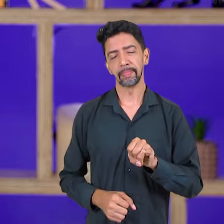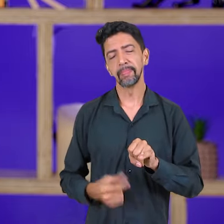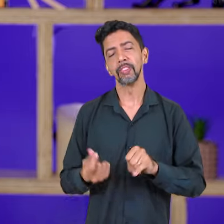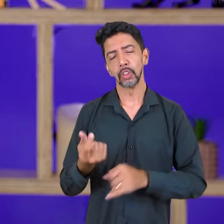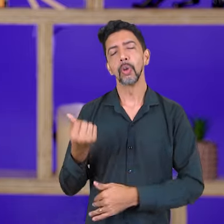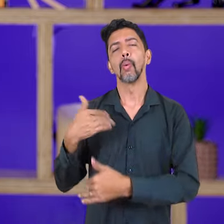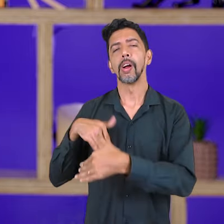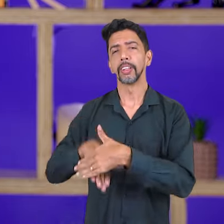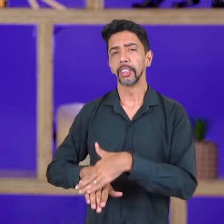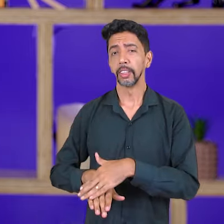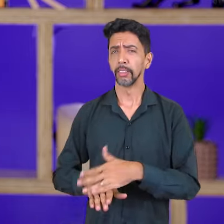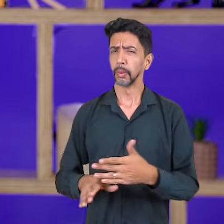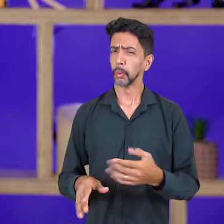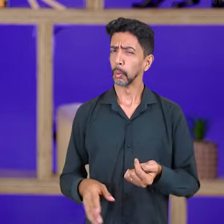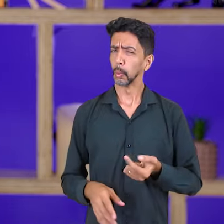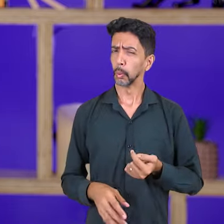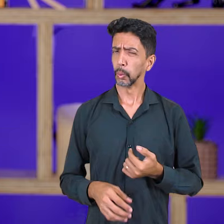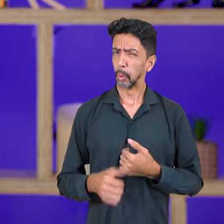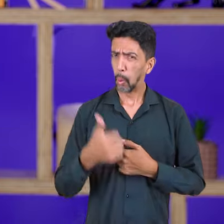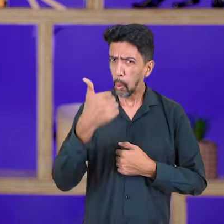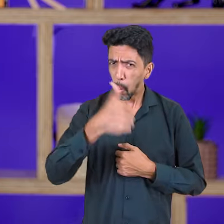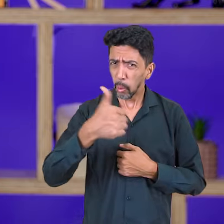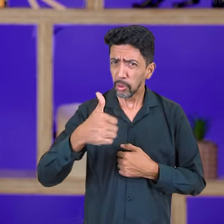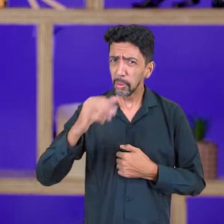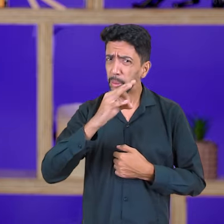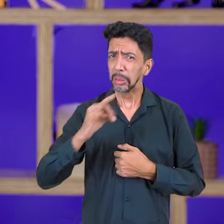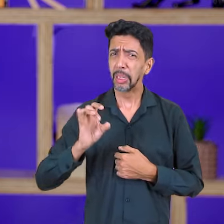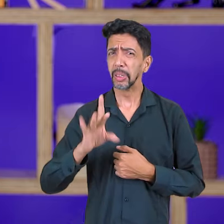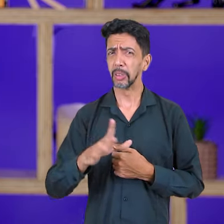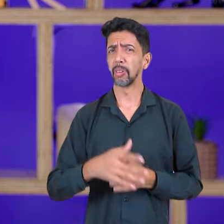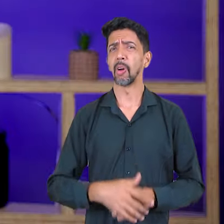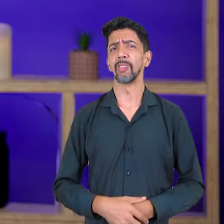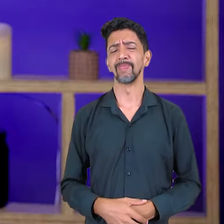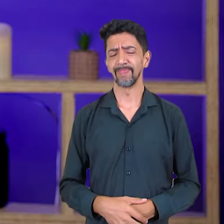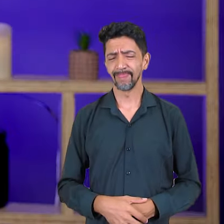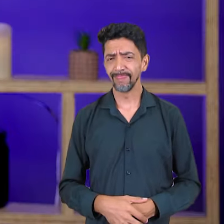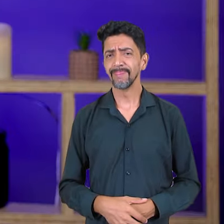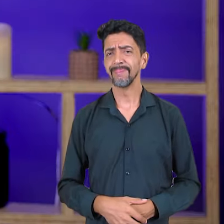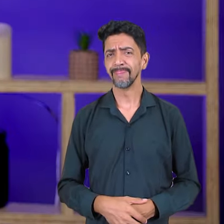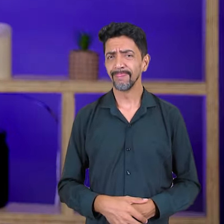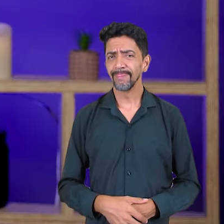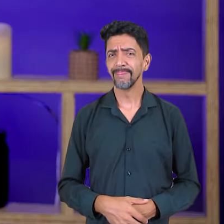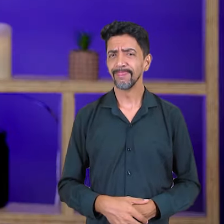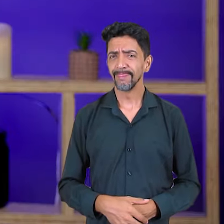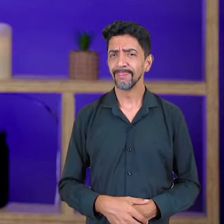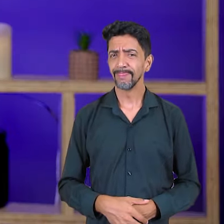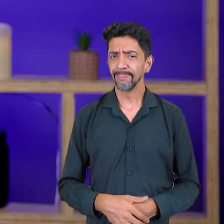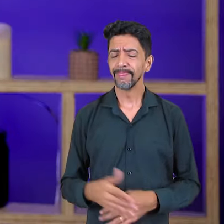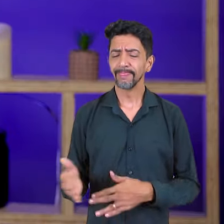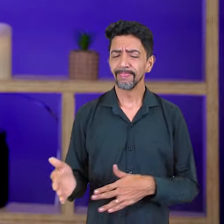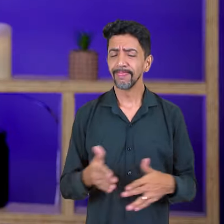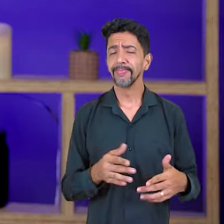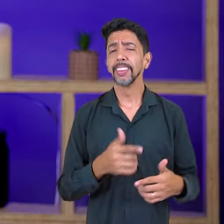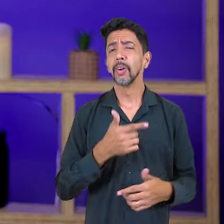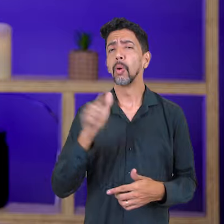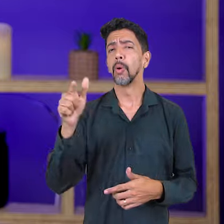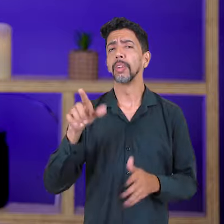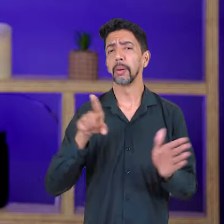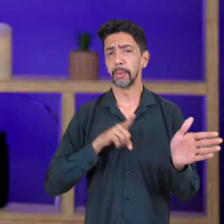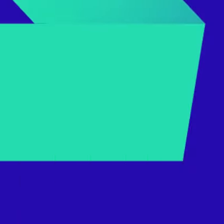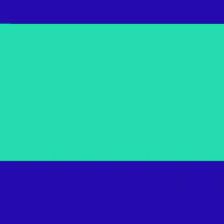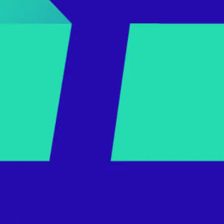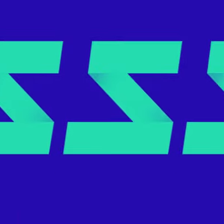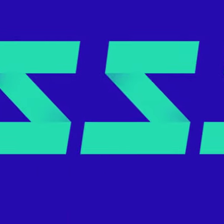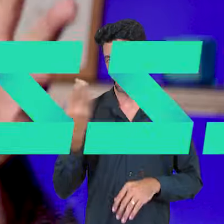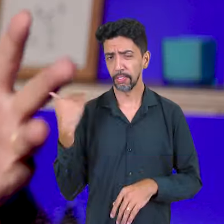guardando dinheiro pra sua aposentadoria sustentável vamos a mais uma questão que foi perguntada